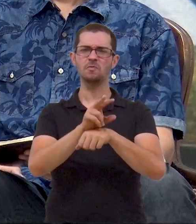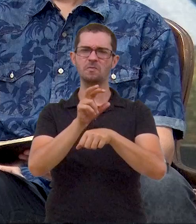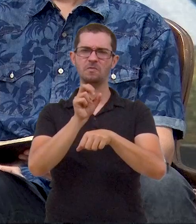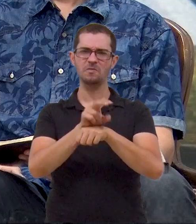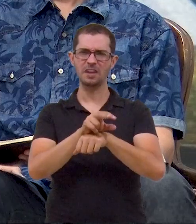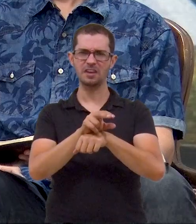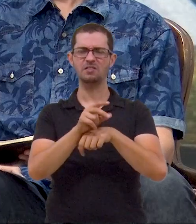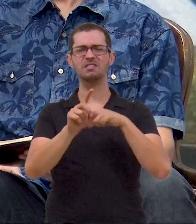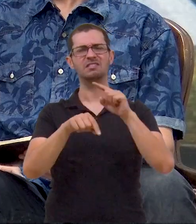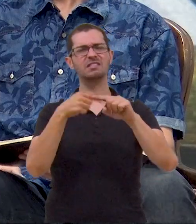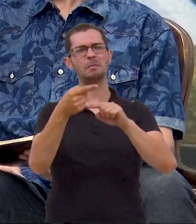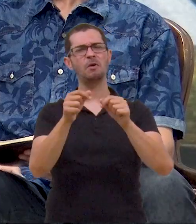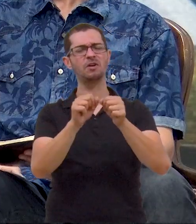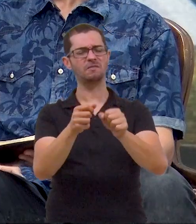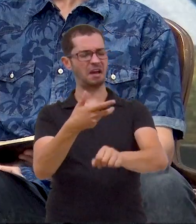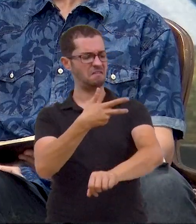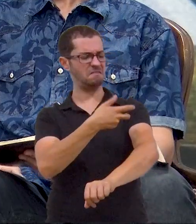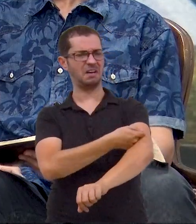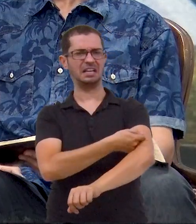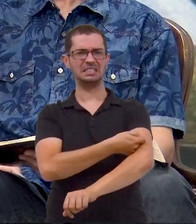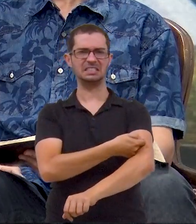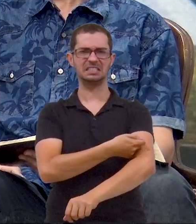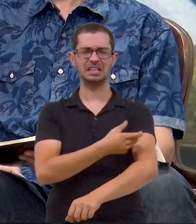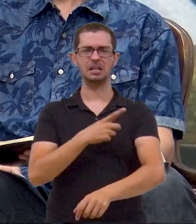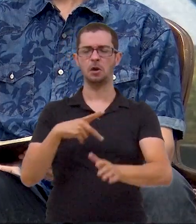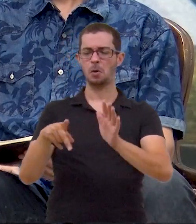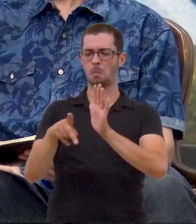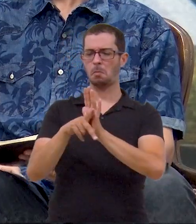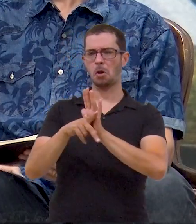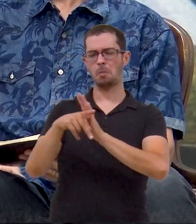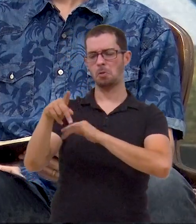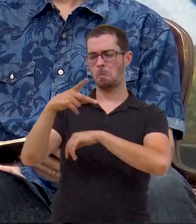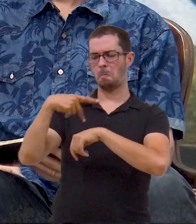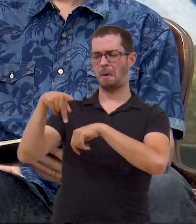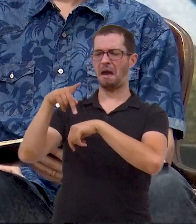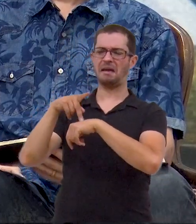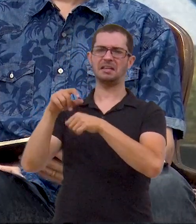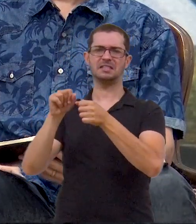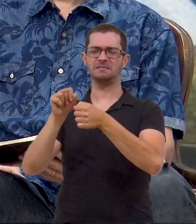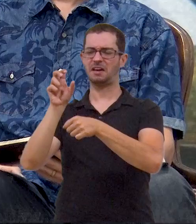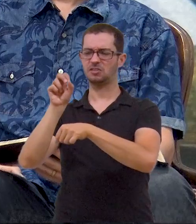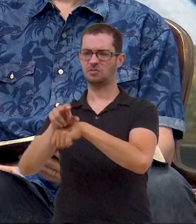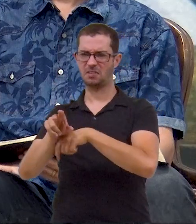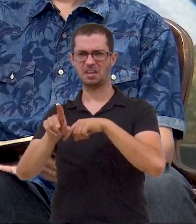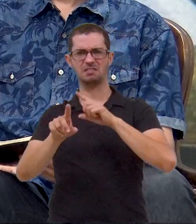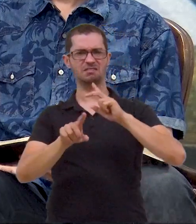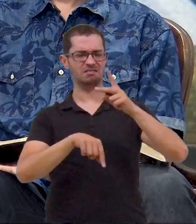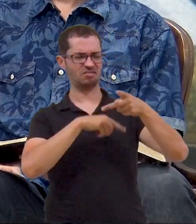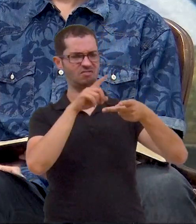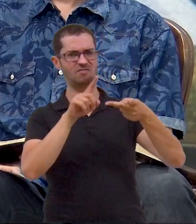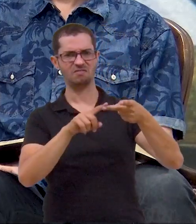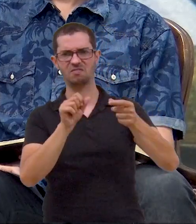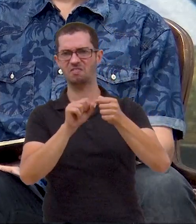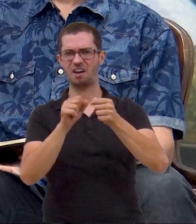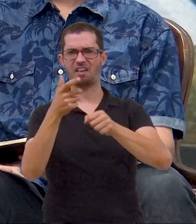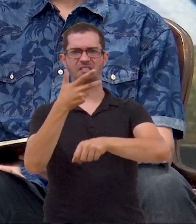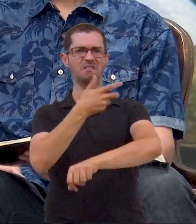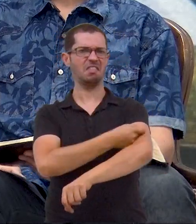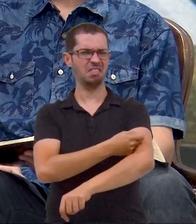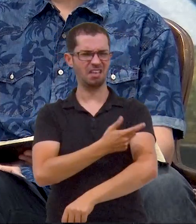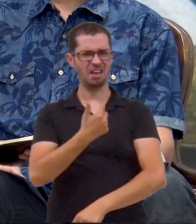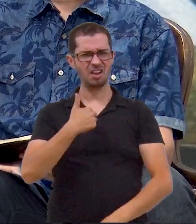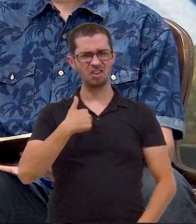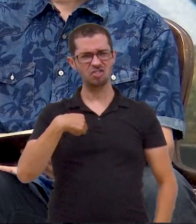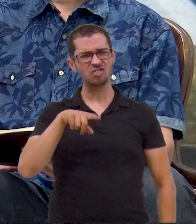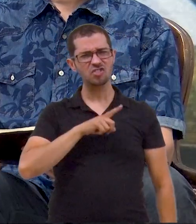fazem a vacina, mesmo o país que faz o vírus faz a vacina. Quer dizer, e nós estamos confiando em quem?